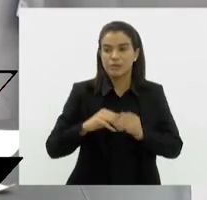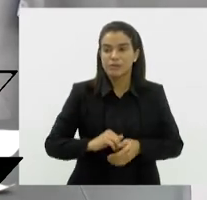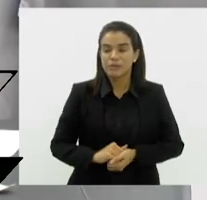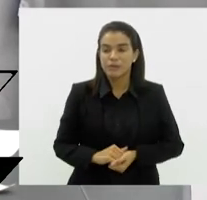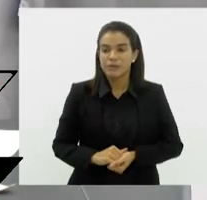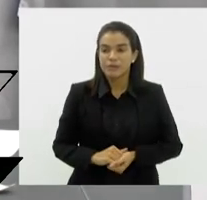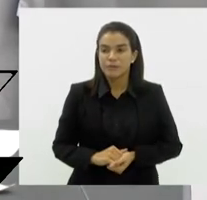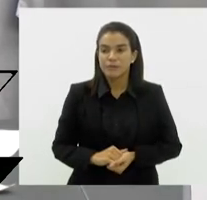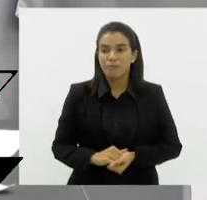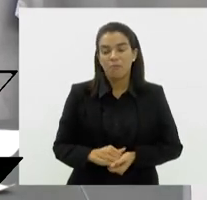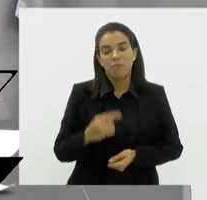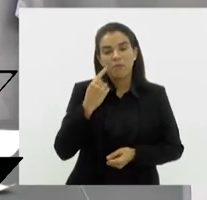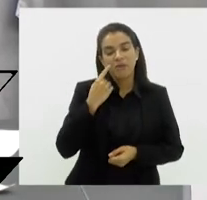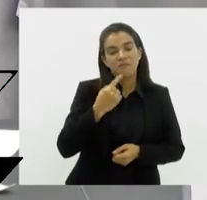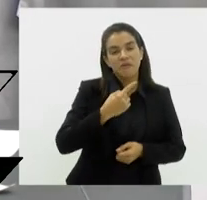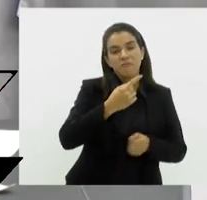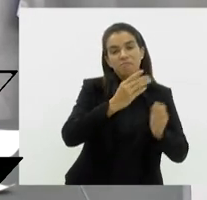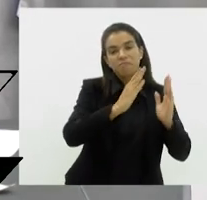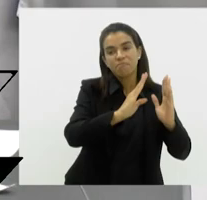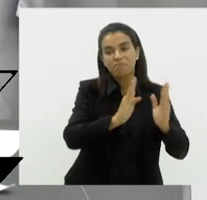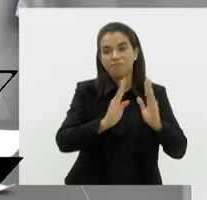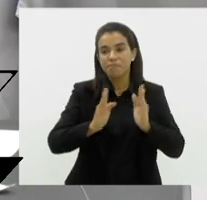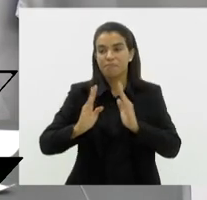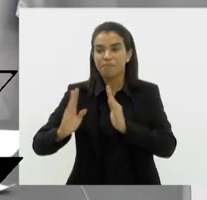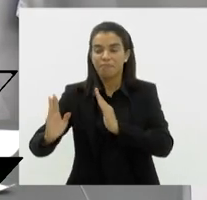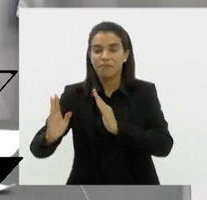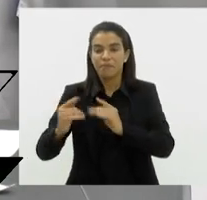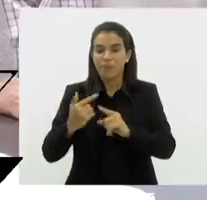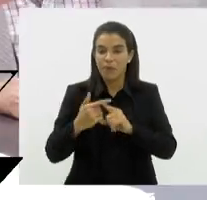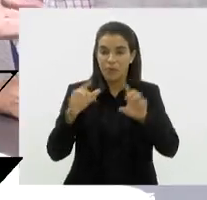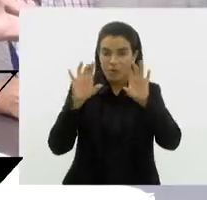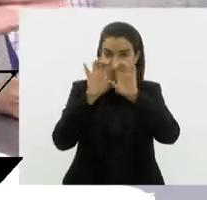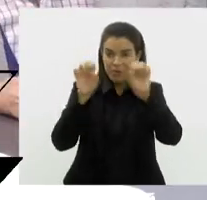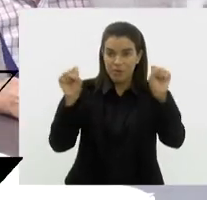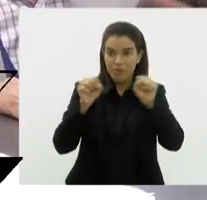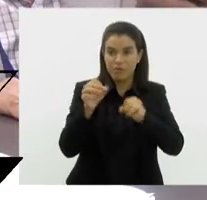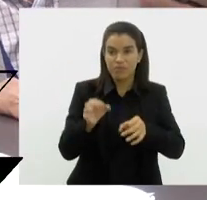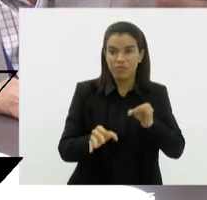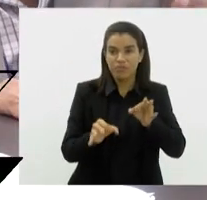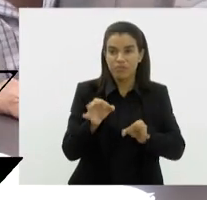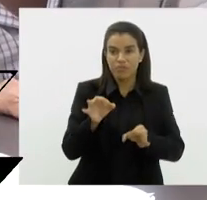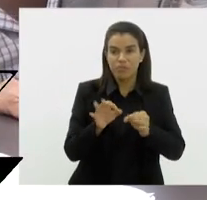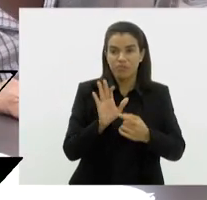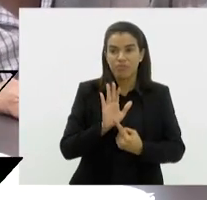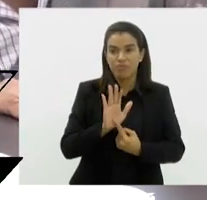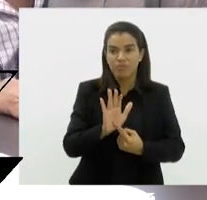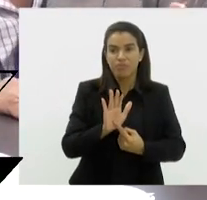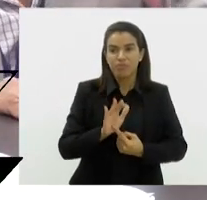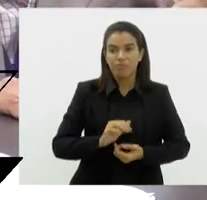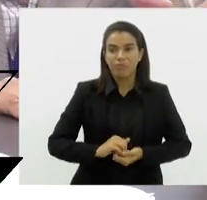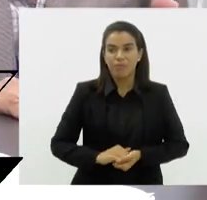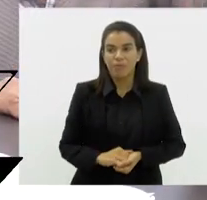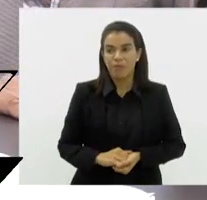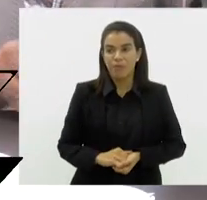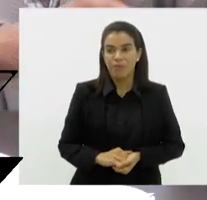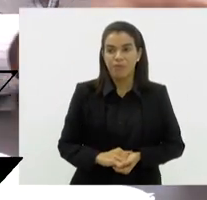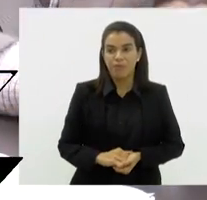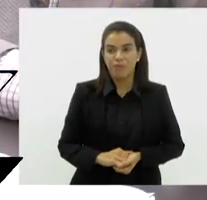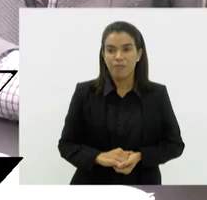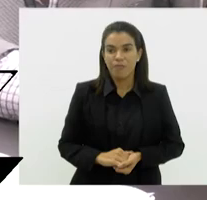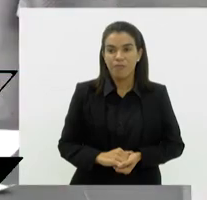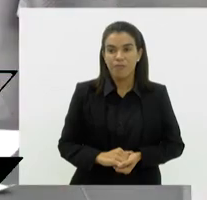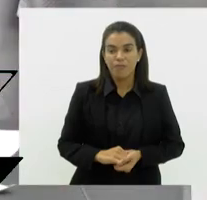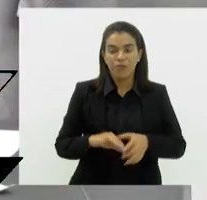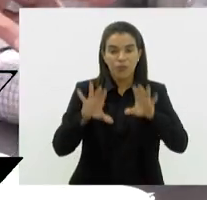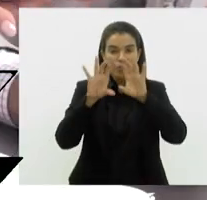Teria que ver na Cefaz, né? Se tem. Porque pelo Tribunal de Justiça não aponta. Eu não entendi, o Tribunal de Justiça